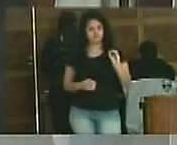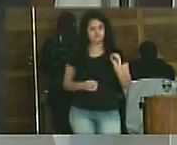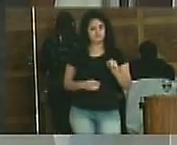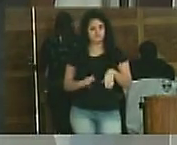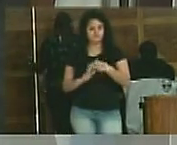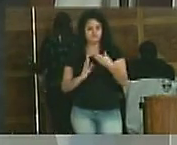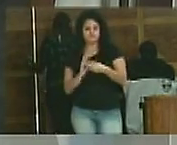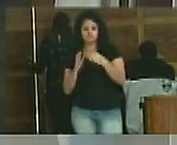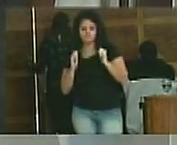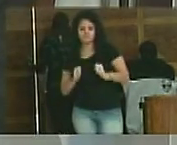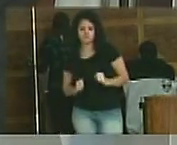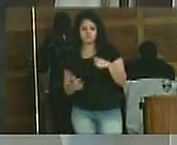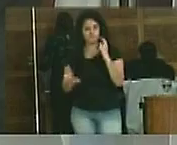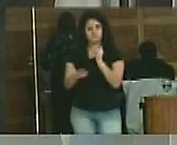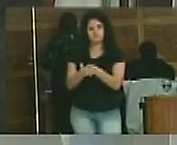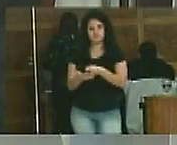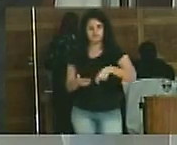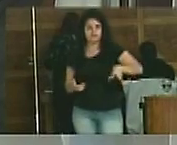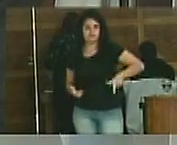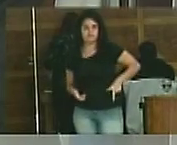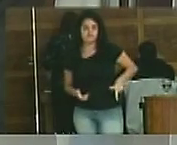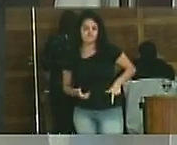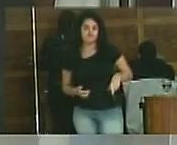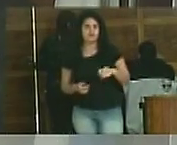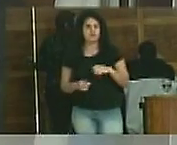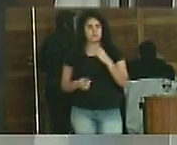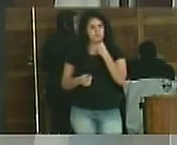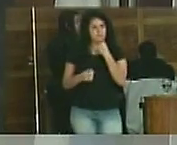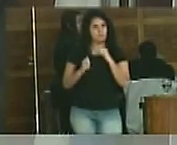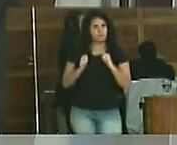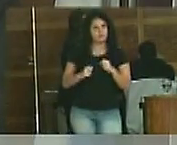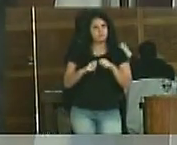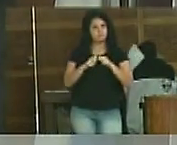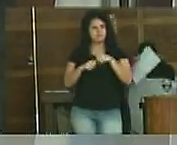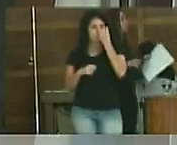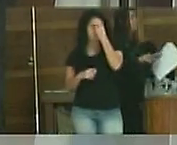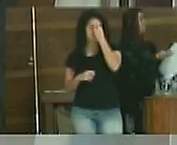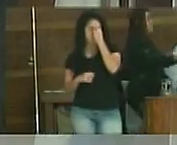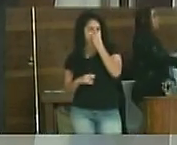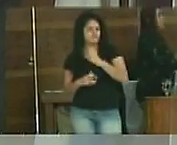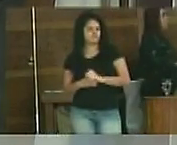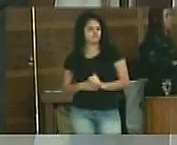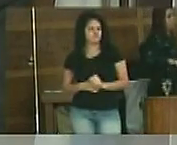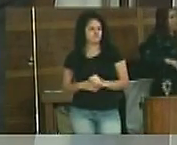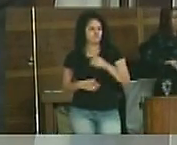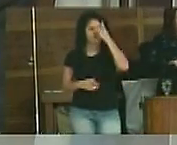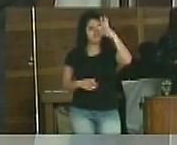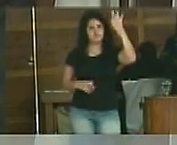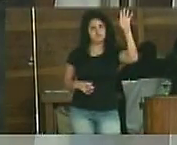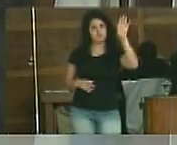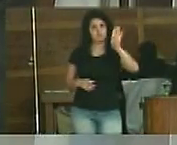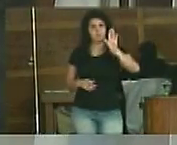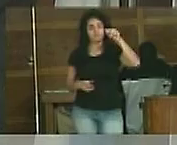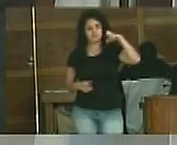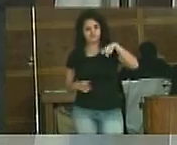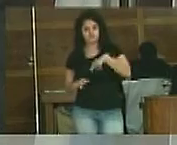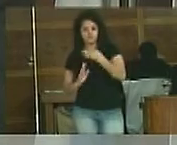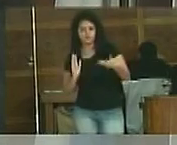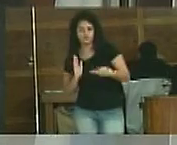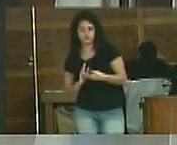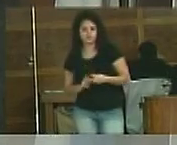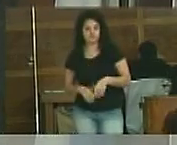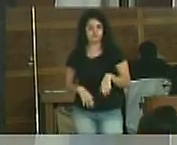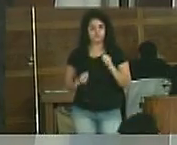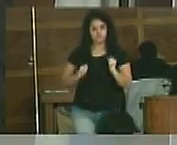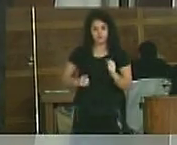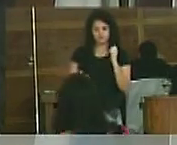todo mundo poder comprar sua arma. Aí eu quero ver eles fazer gracinha. Quero ver eles fazer gracinha. Já imagina o Belém todo, a maioria do morador